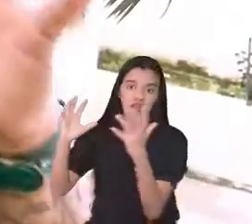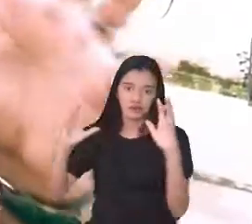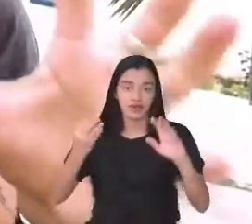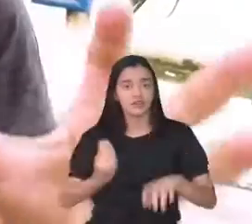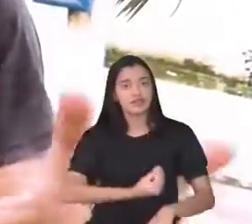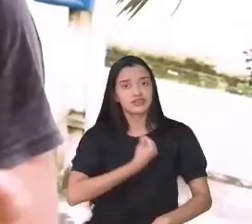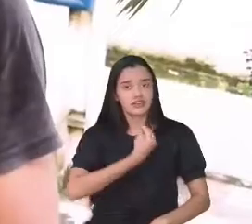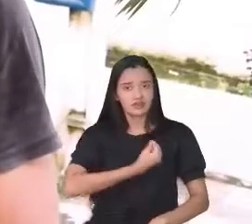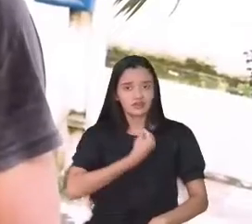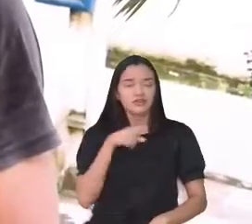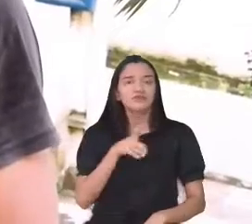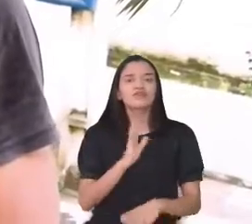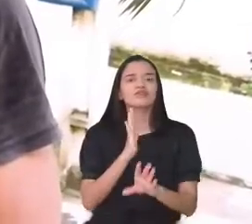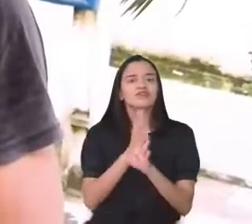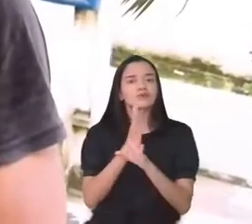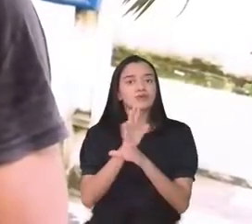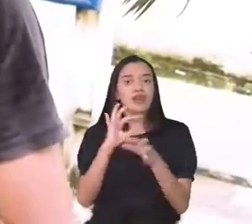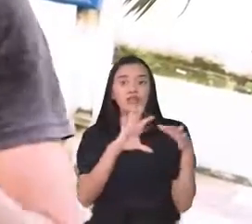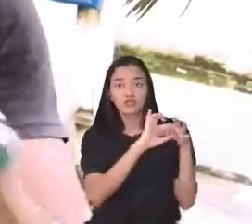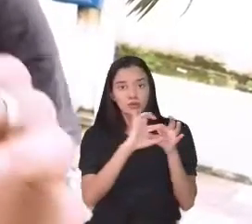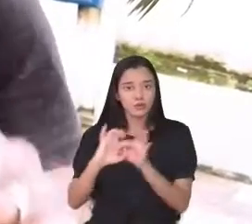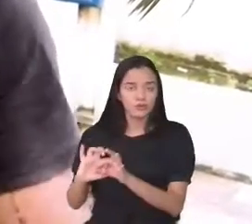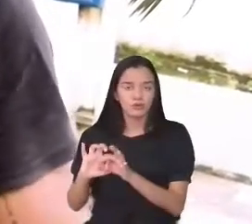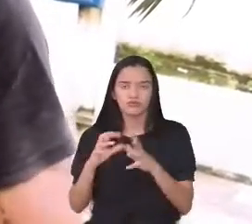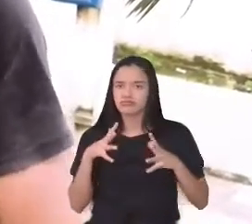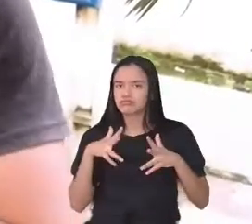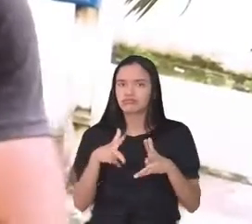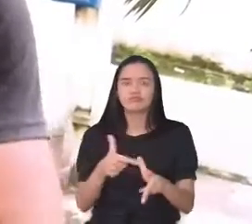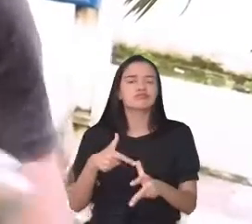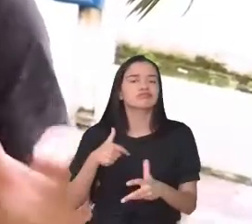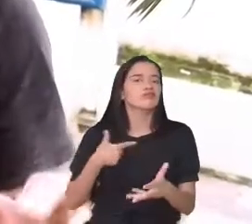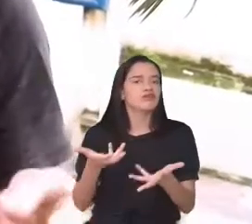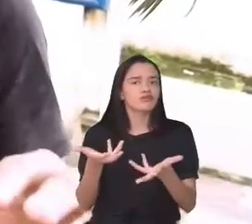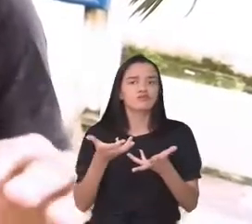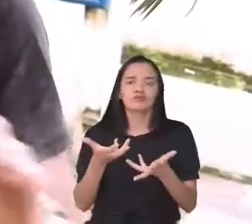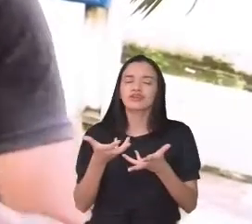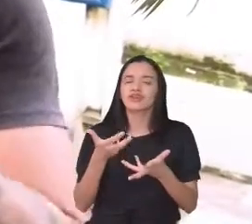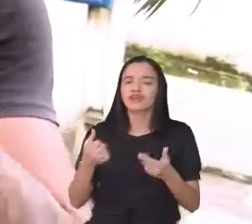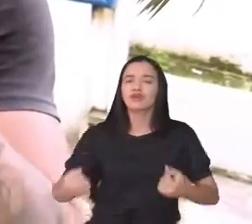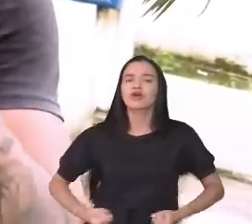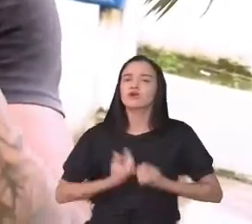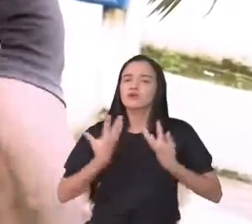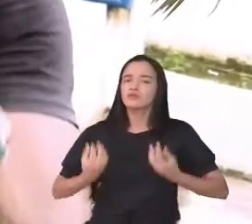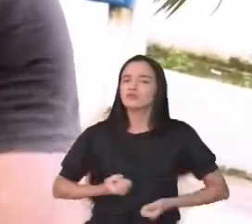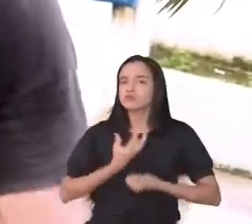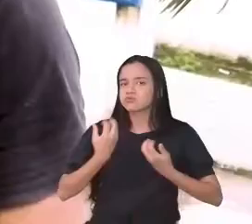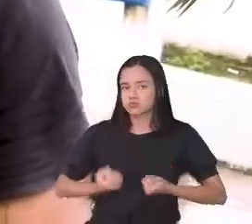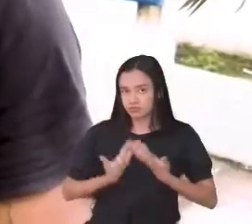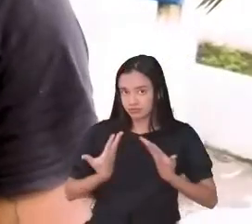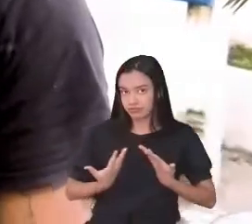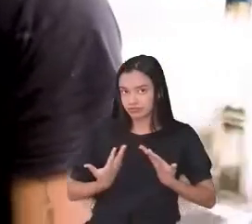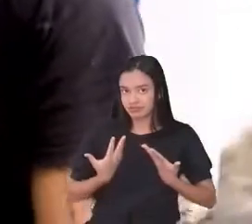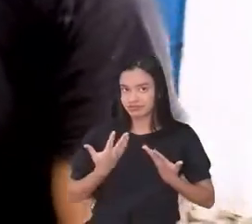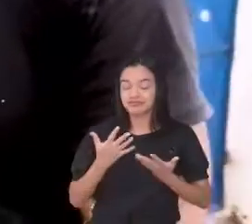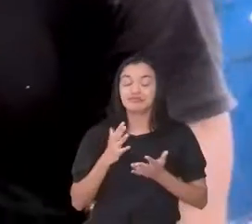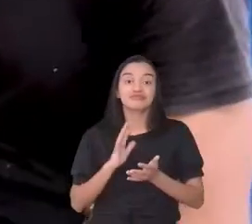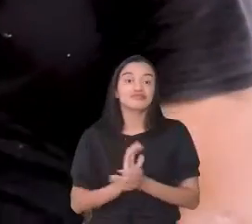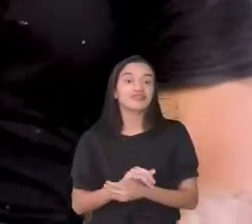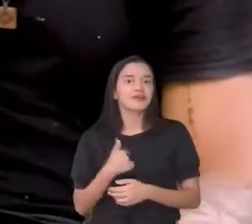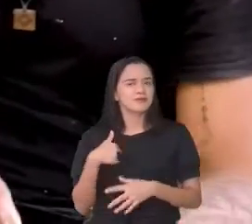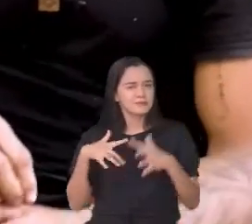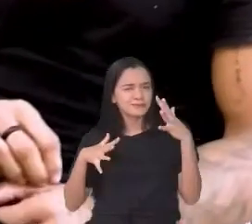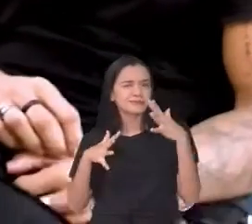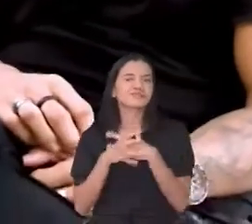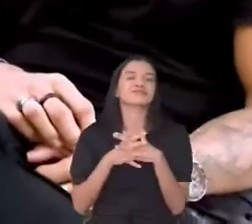Então você vai encontrar nesse contexto aquilo tudo que eu quero dizer, sem muita interpretação. Tá ali. Muito